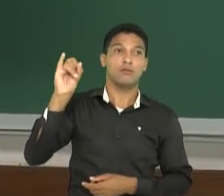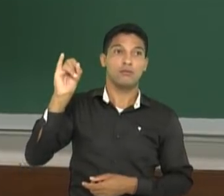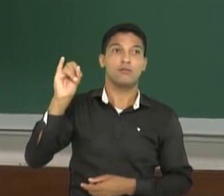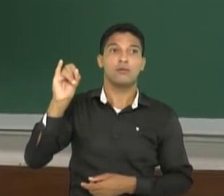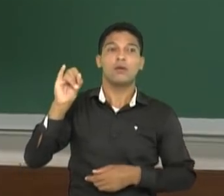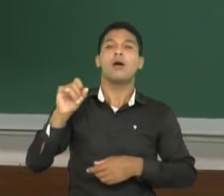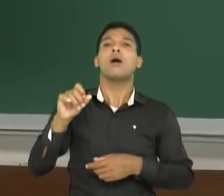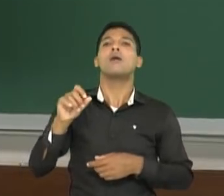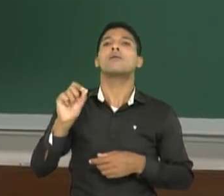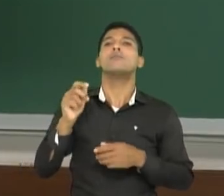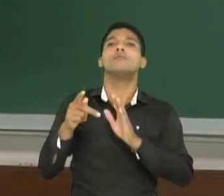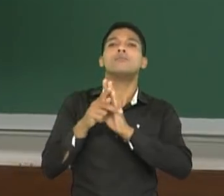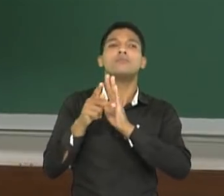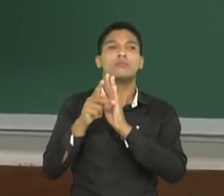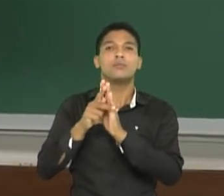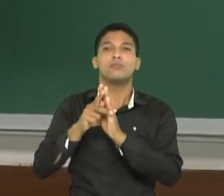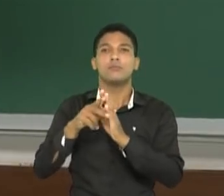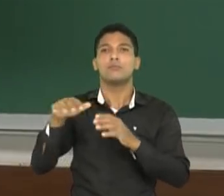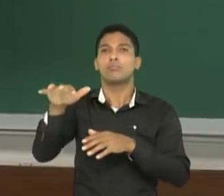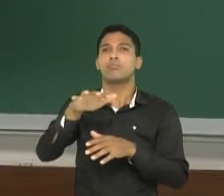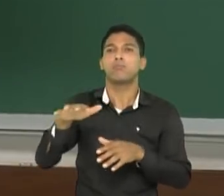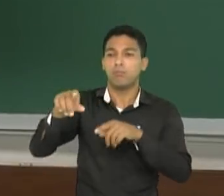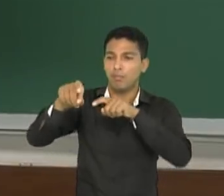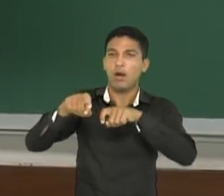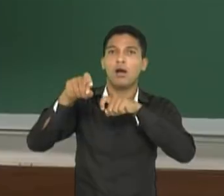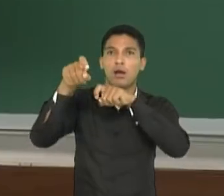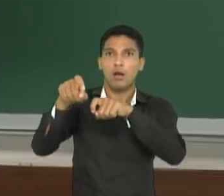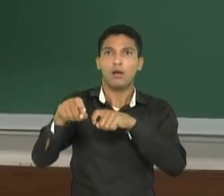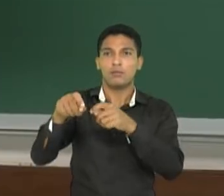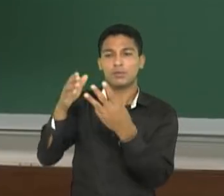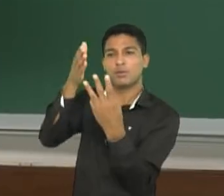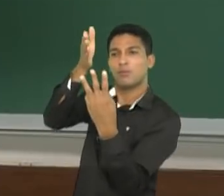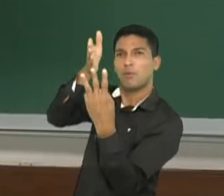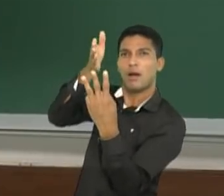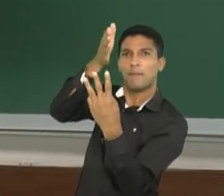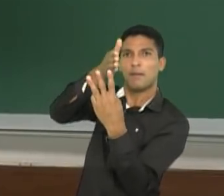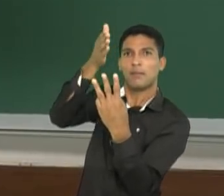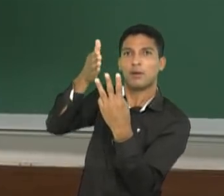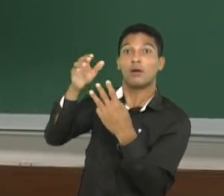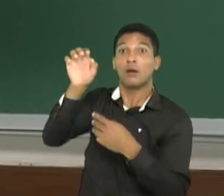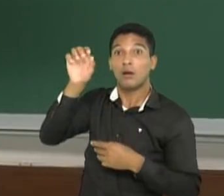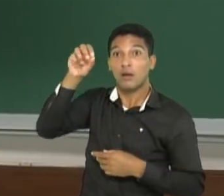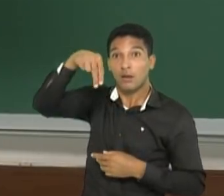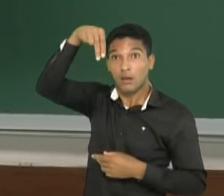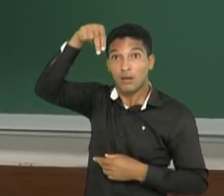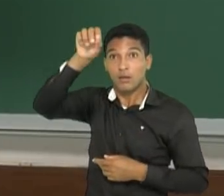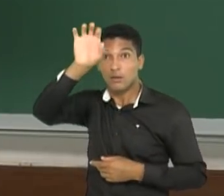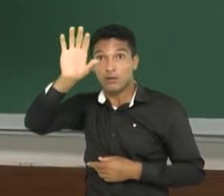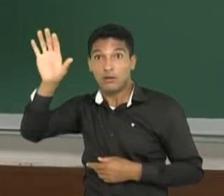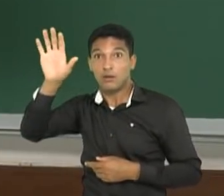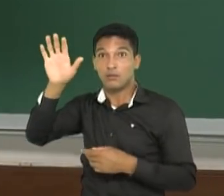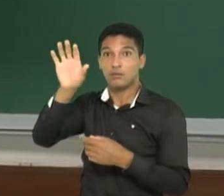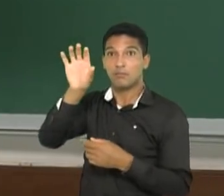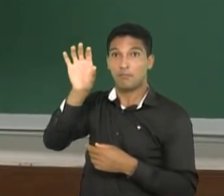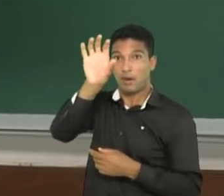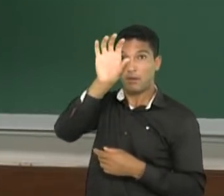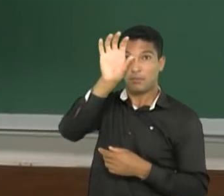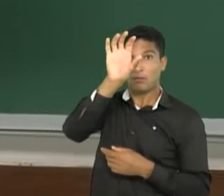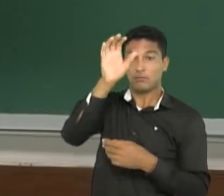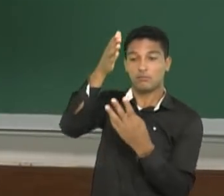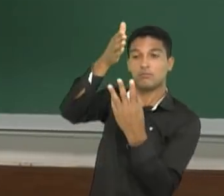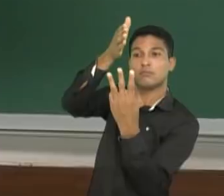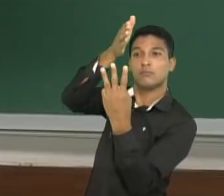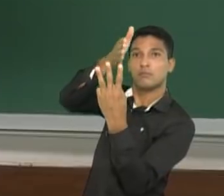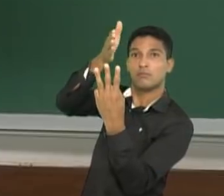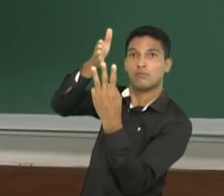aqui, certo? Vejam que é bem dividido quando a gente pensa no Nordeste, cada uma das sub-regiões acaba tendo ali